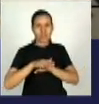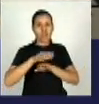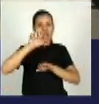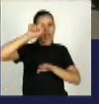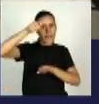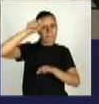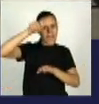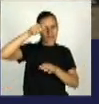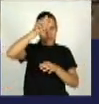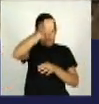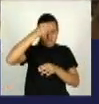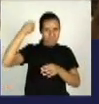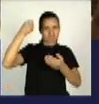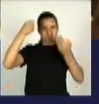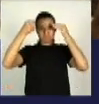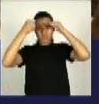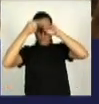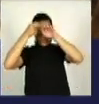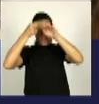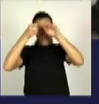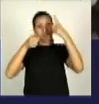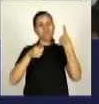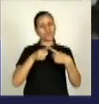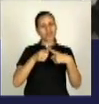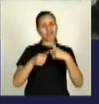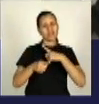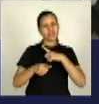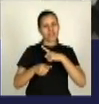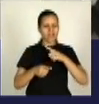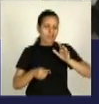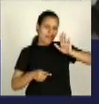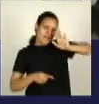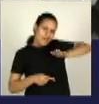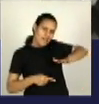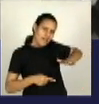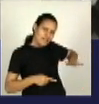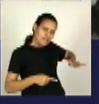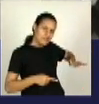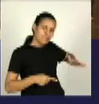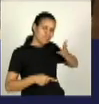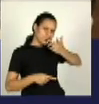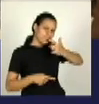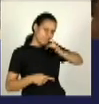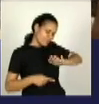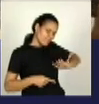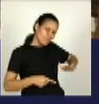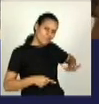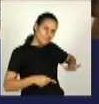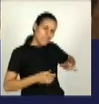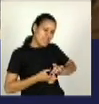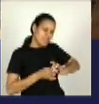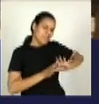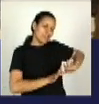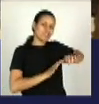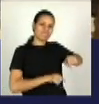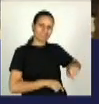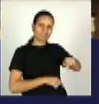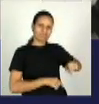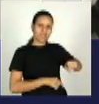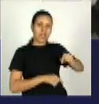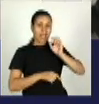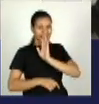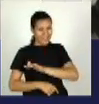hermético, fechado, num armário com chave. Existem muitos casos de crianças intoxicadas por medicamentos